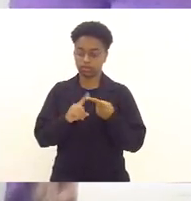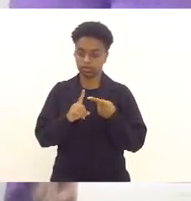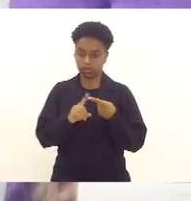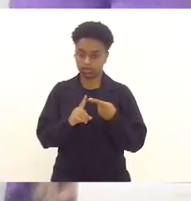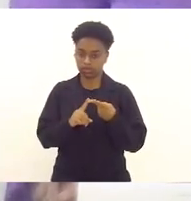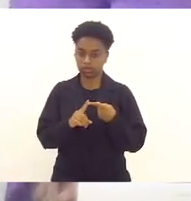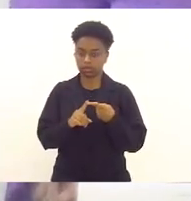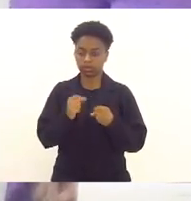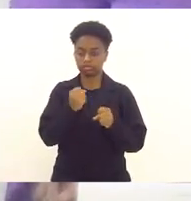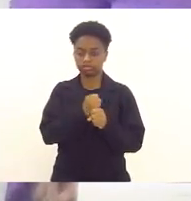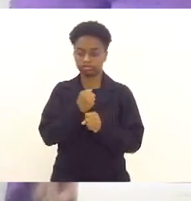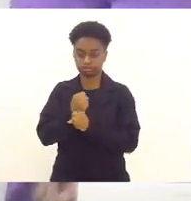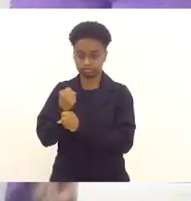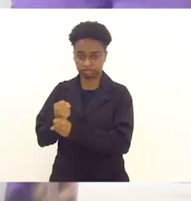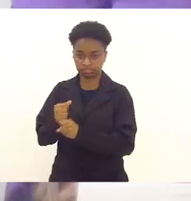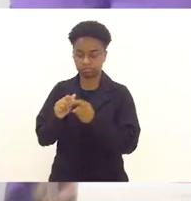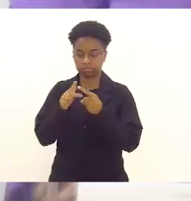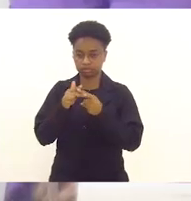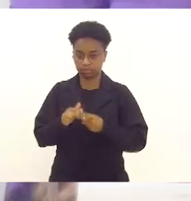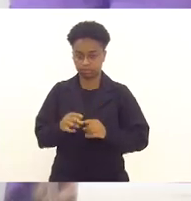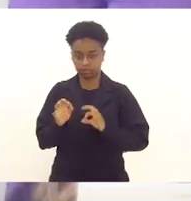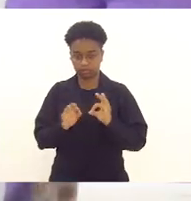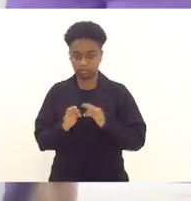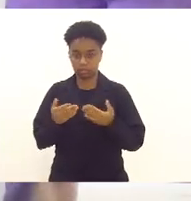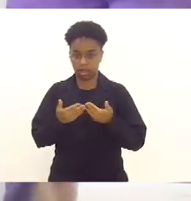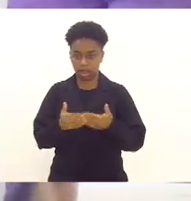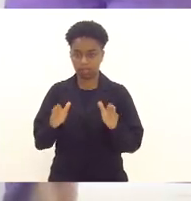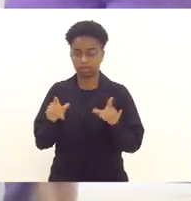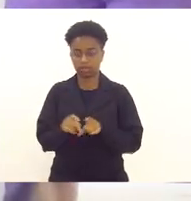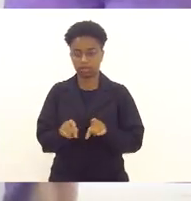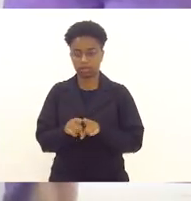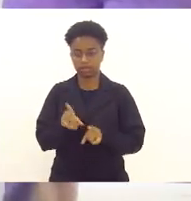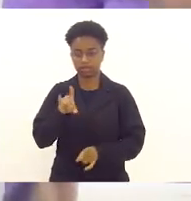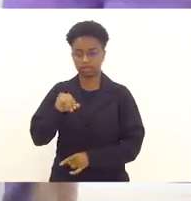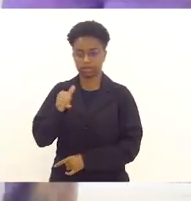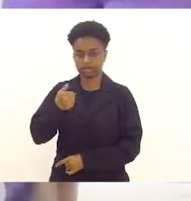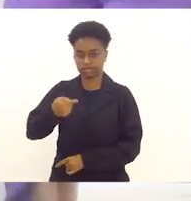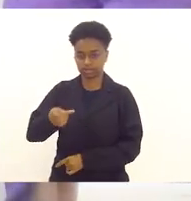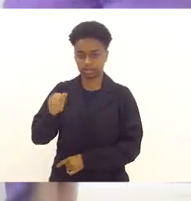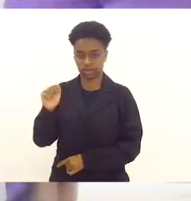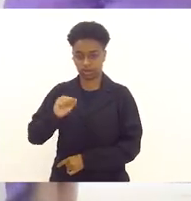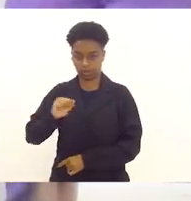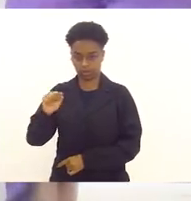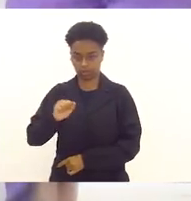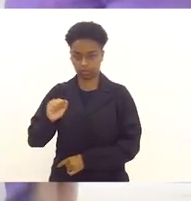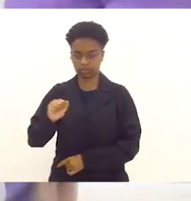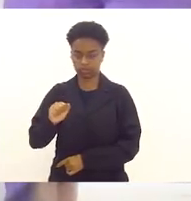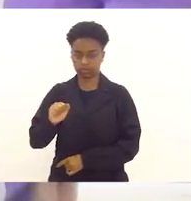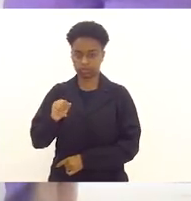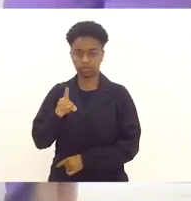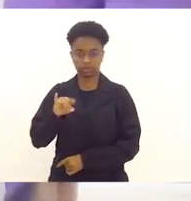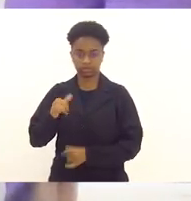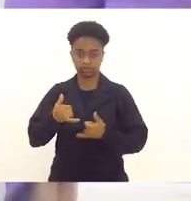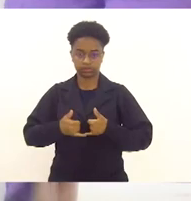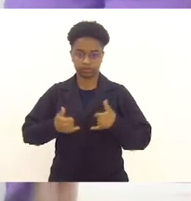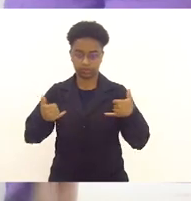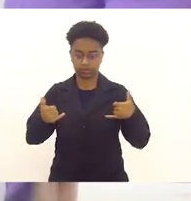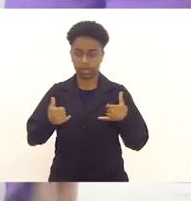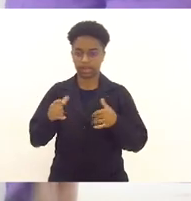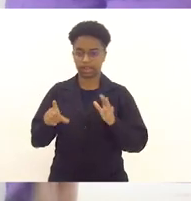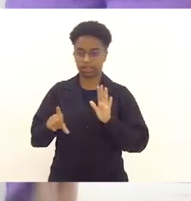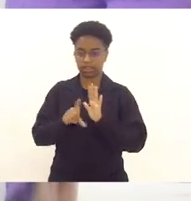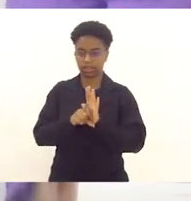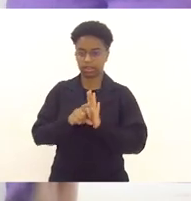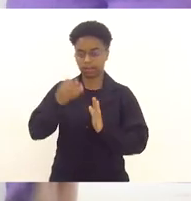revigorado e reinaugurado também no dia sete de agosto no dia do aniversário da Lei Maria da Penha